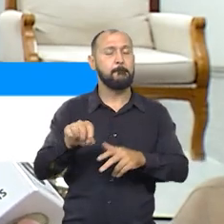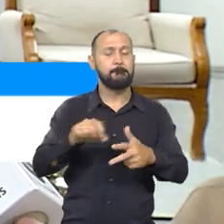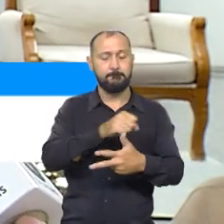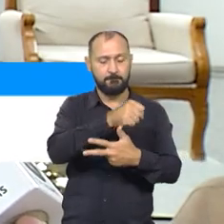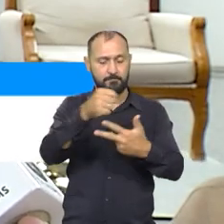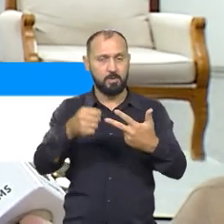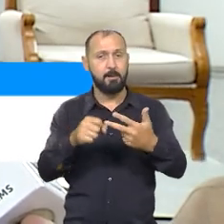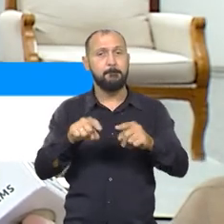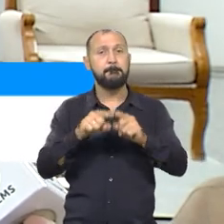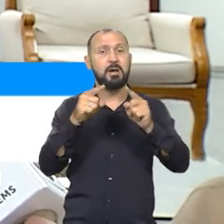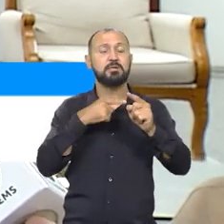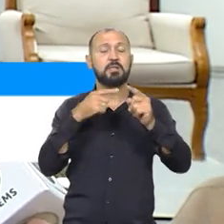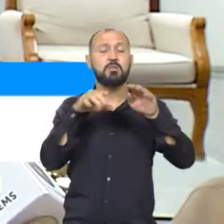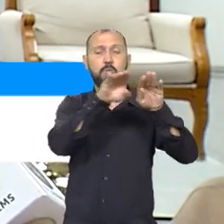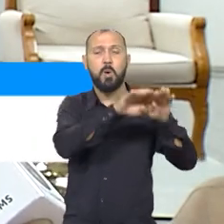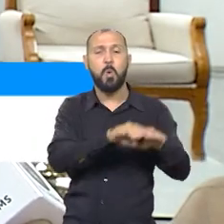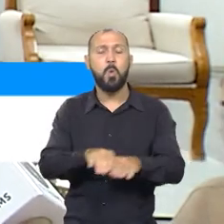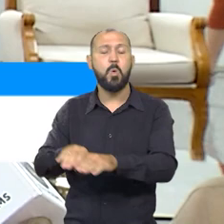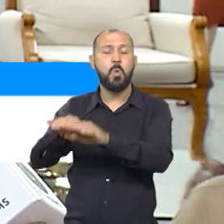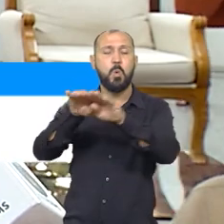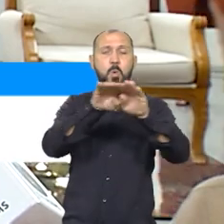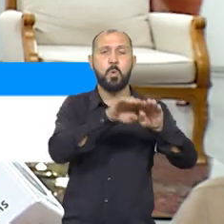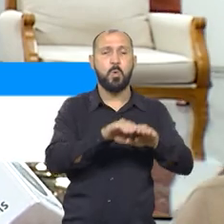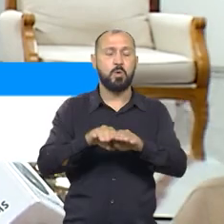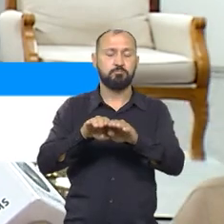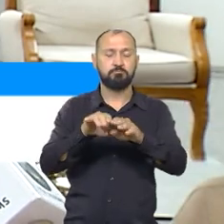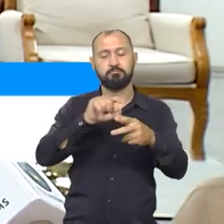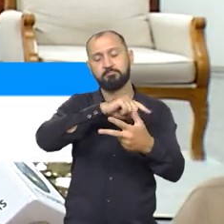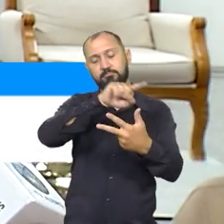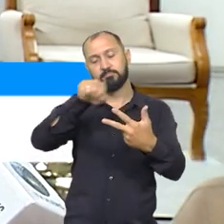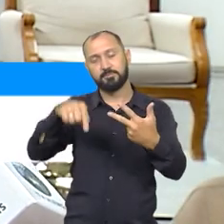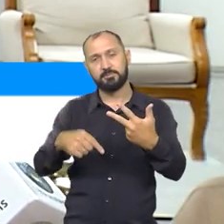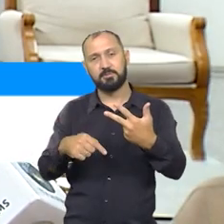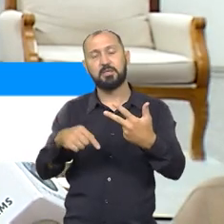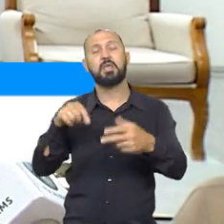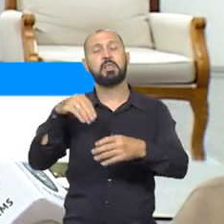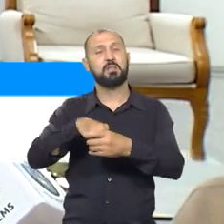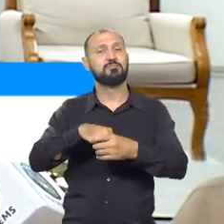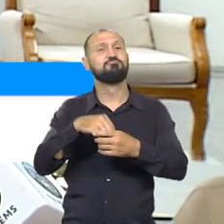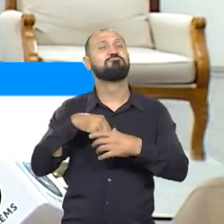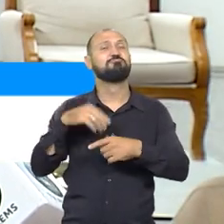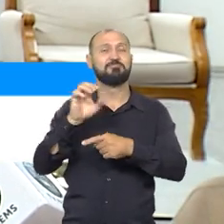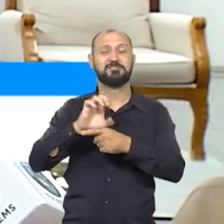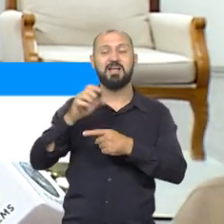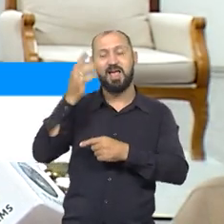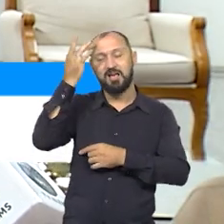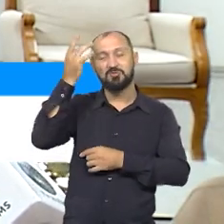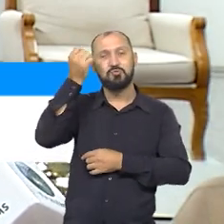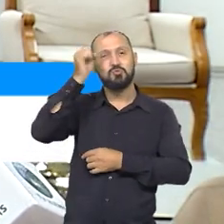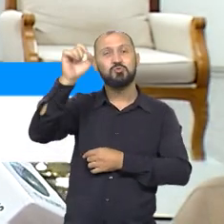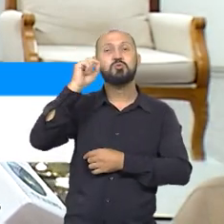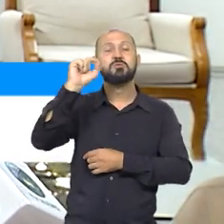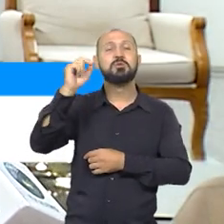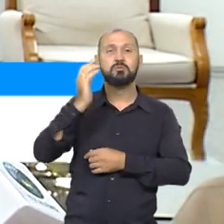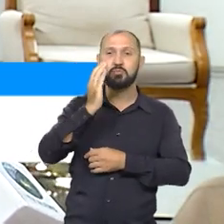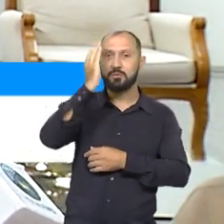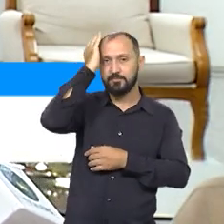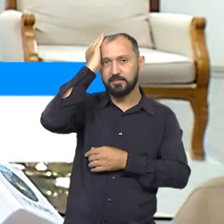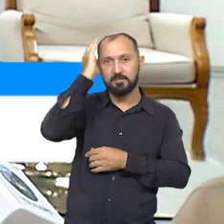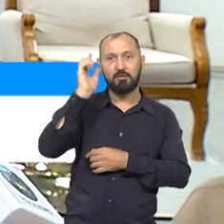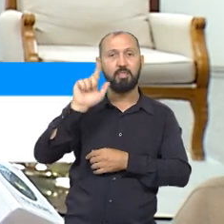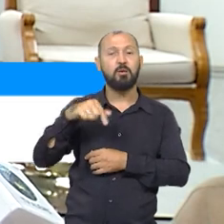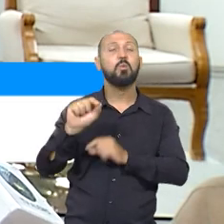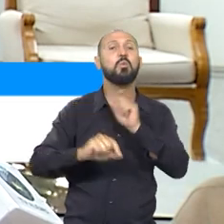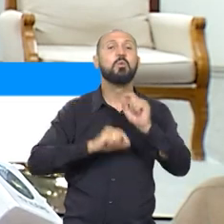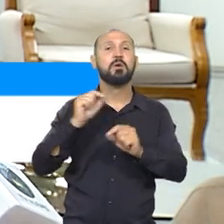é dos poderes mas sobretudo parando uma grande Harmonia entre as instituições do nosso Estado Eu acho que o grande sucesso